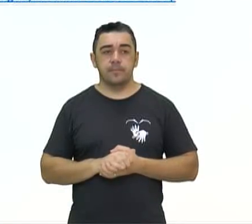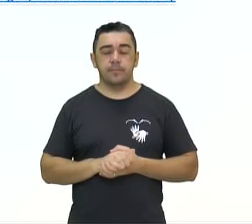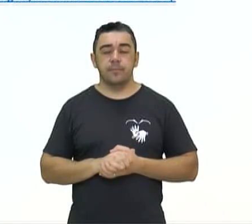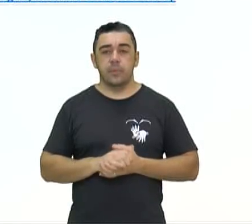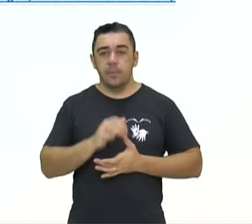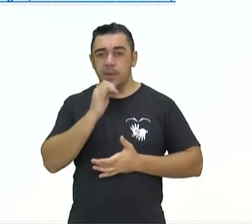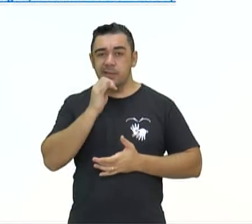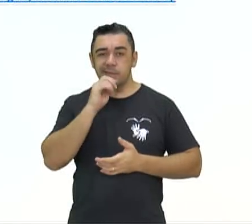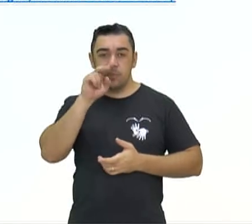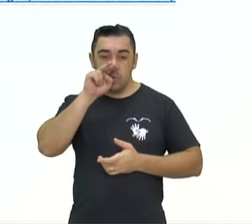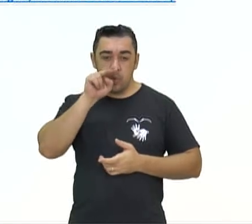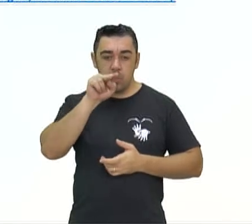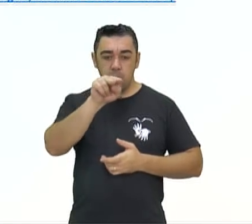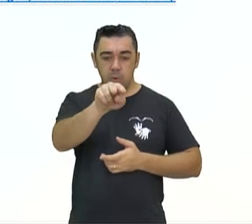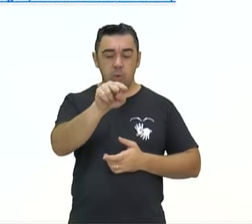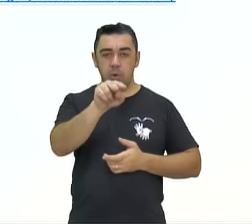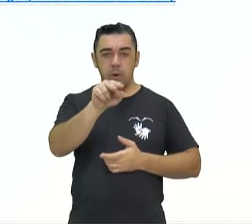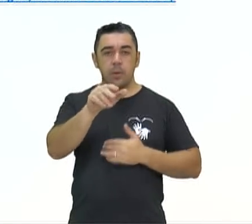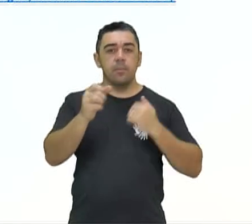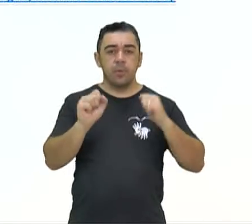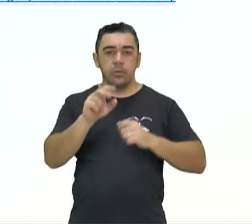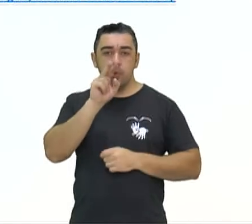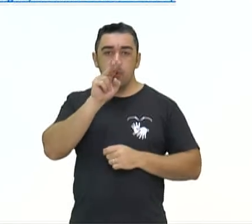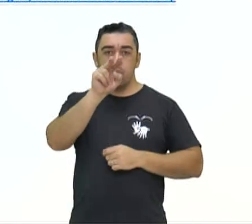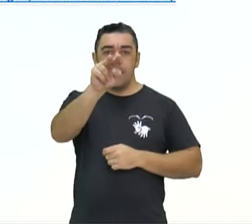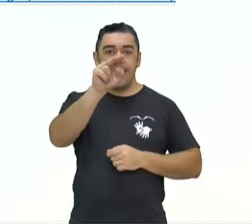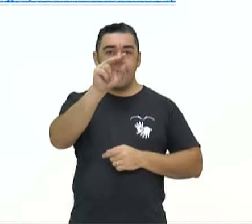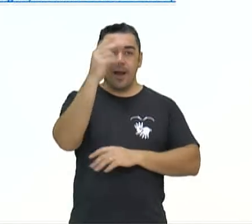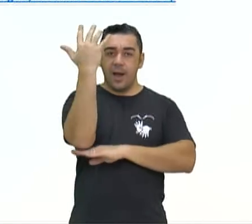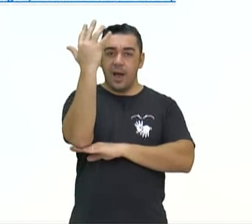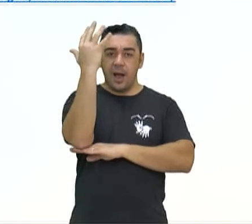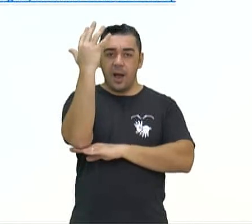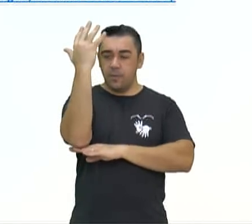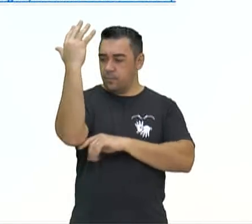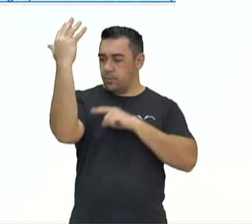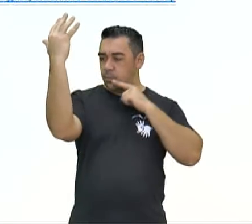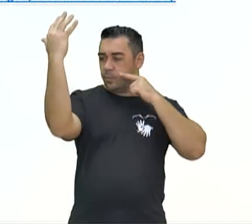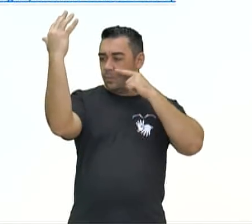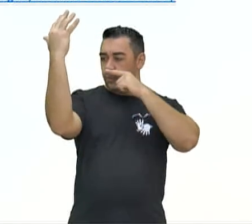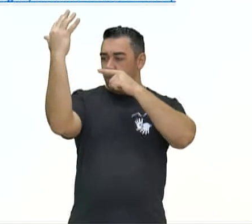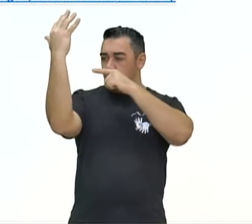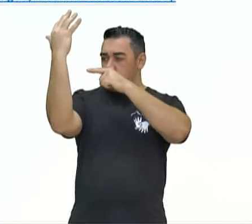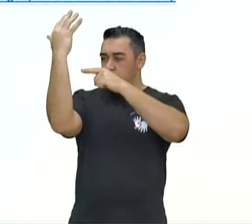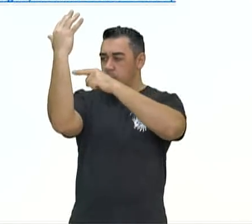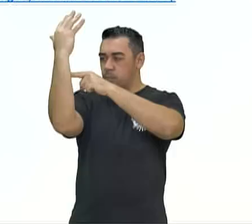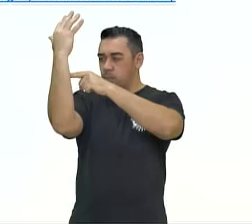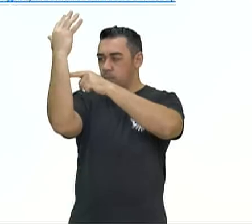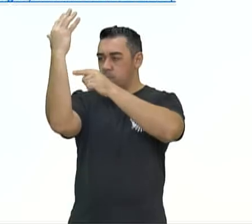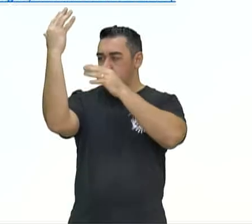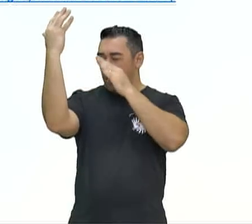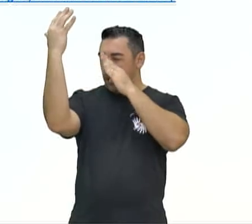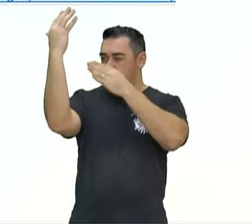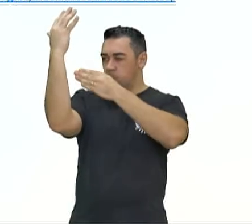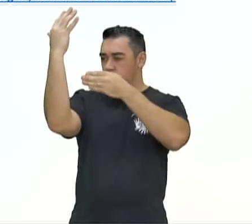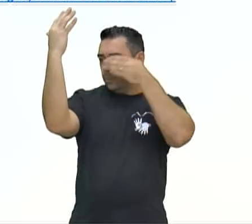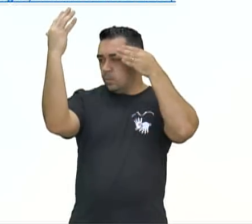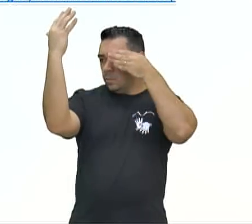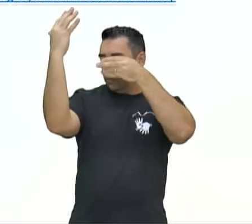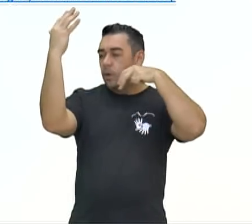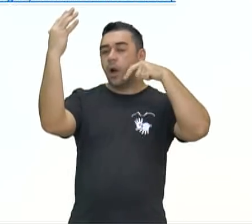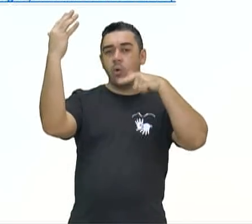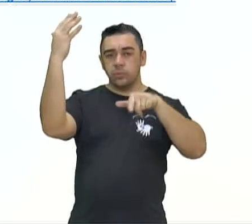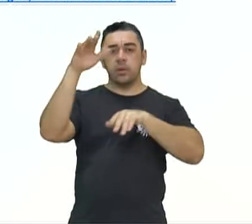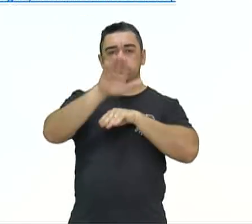por exemplo, é um ponto, pode ser qualquer coisa, pode ser um ponto na árvore, alguma coisa que não se mova, que daí você consegue manter o